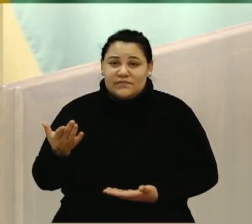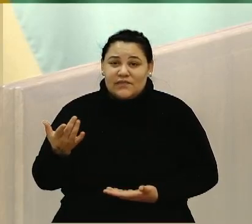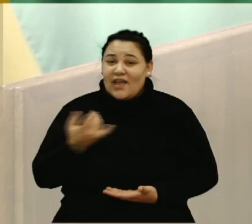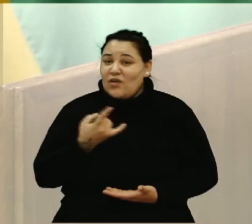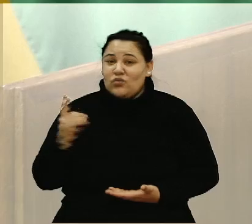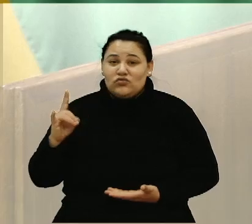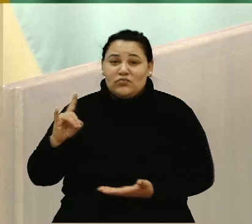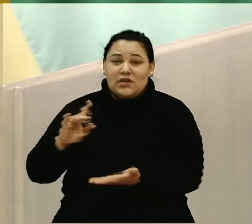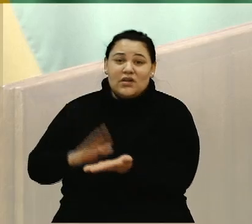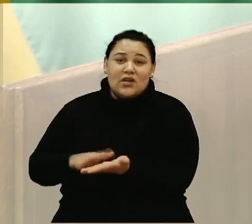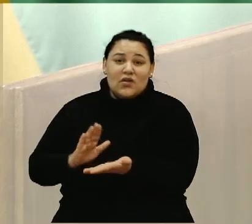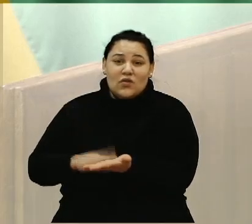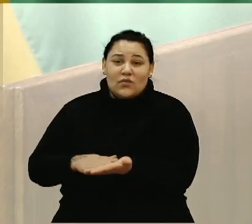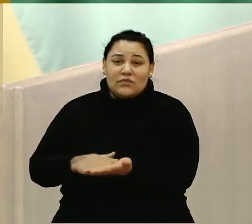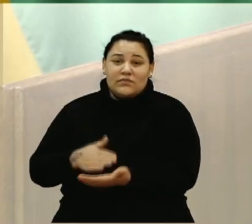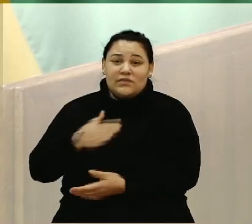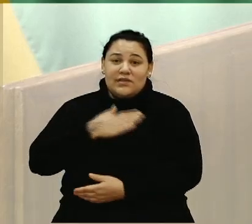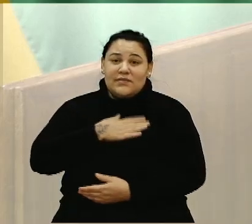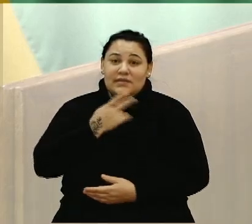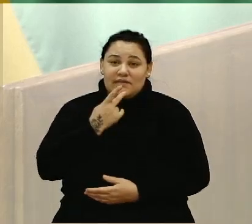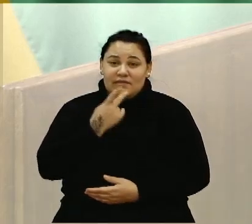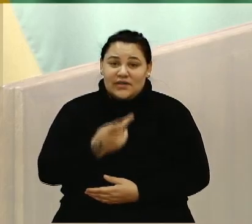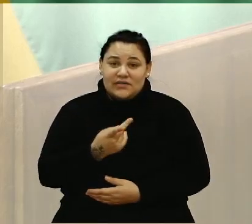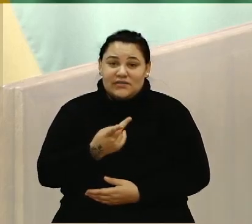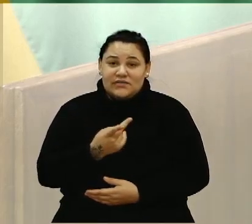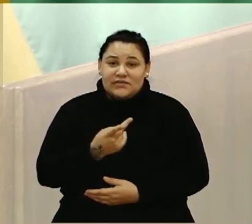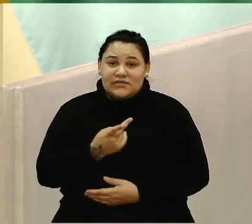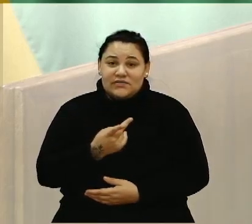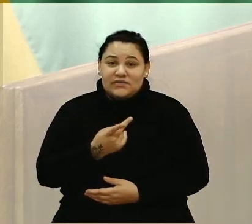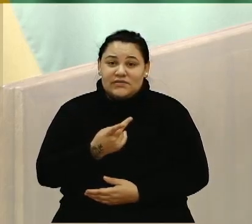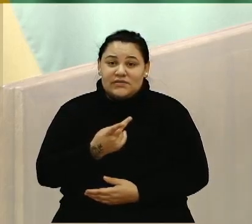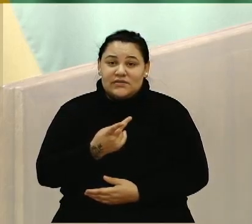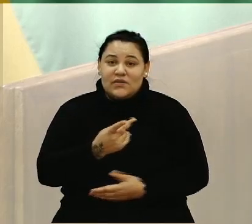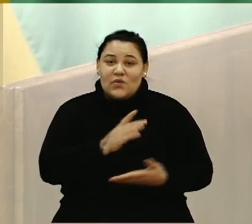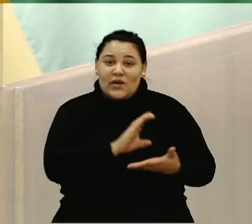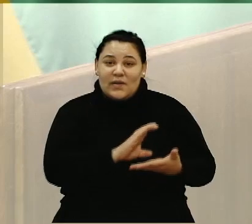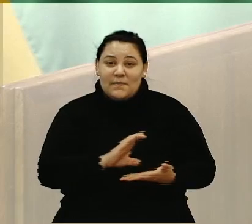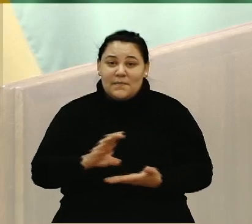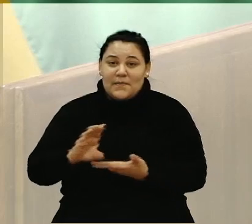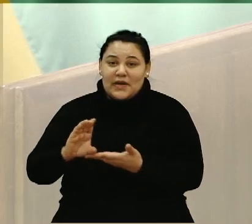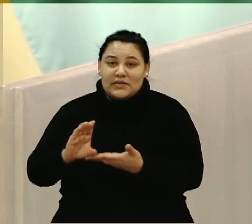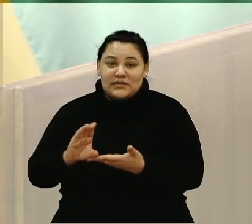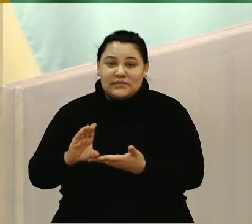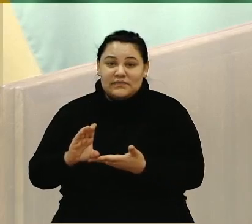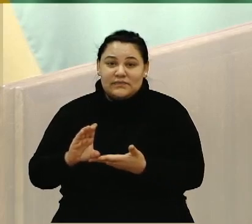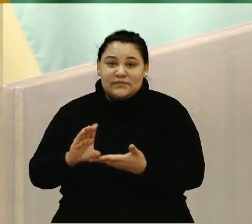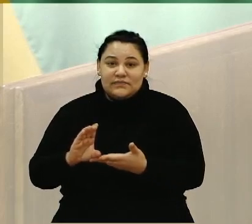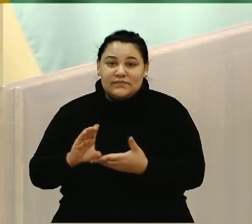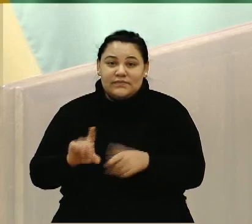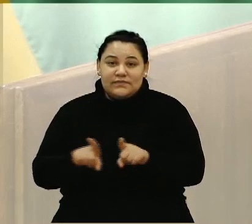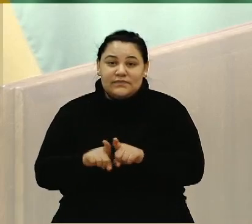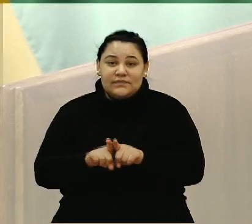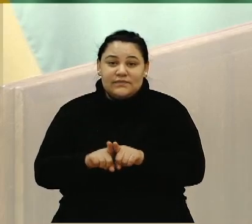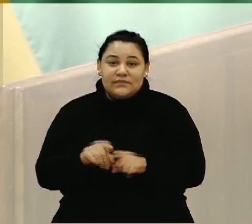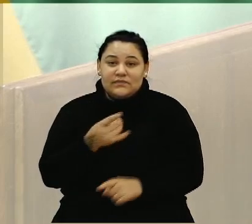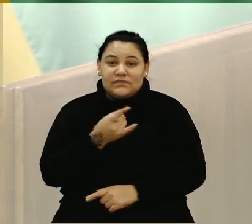nesta minha fala o repasse de recursos, última